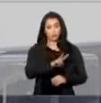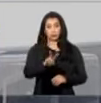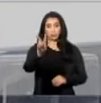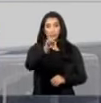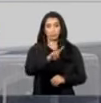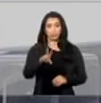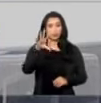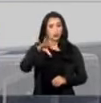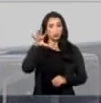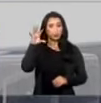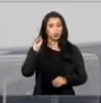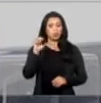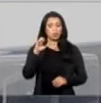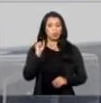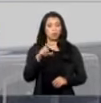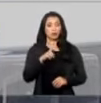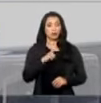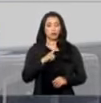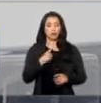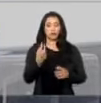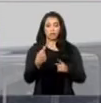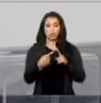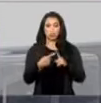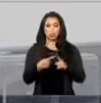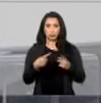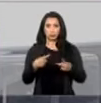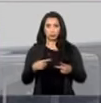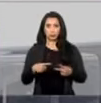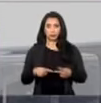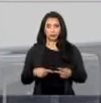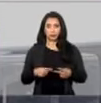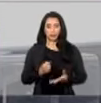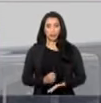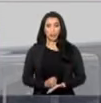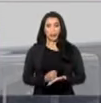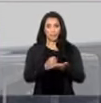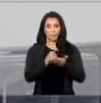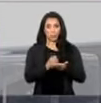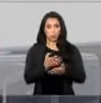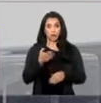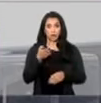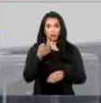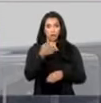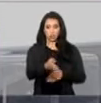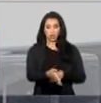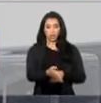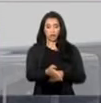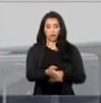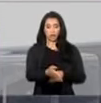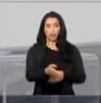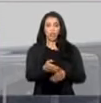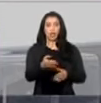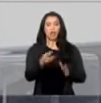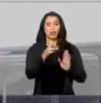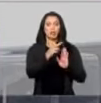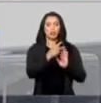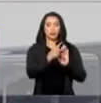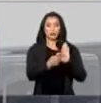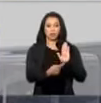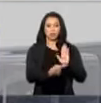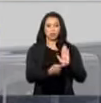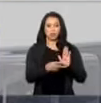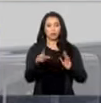e o fomento indireto. O apoio indireto a projetos audiovisuais se dá por meio de mecanismos